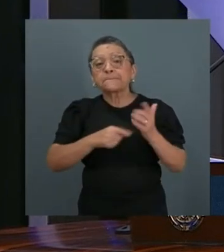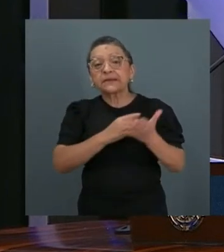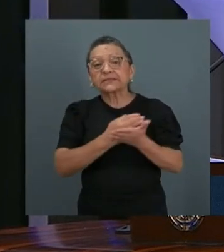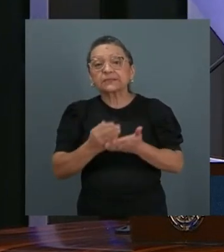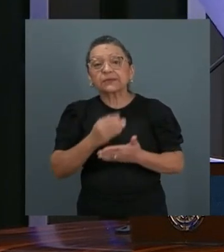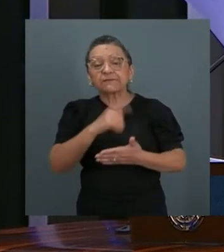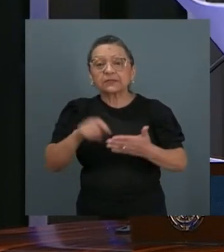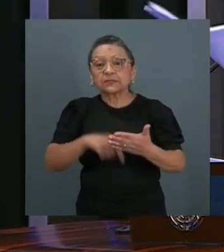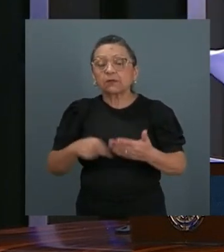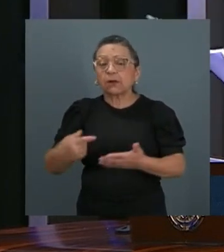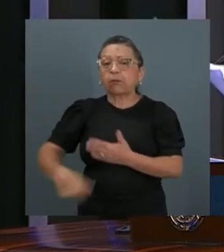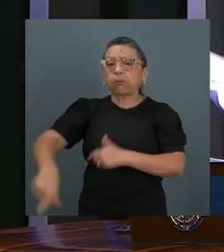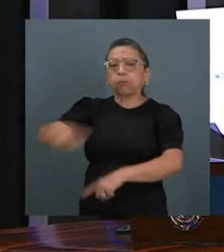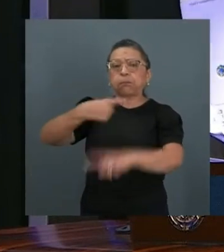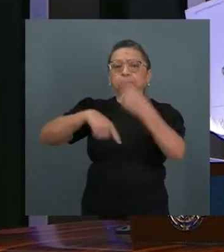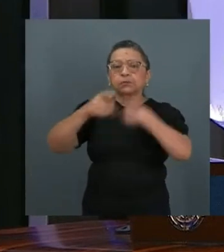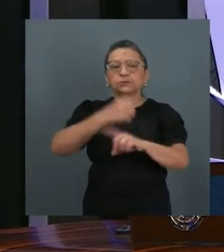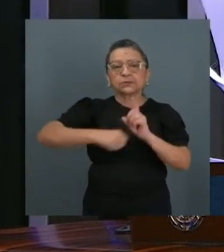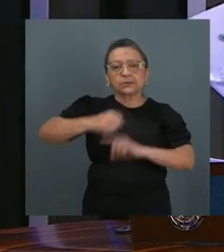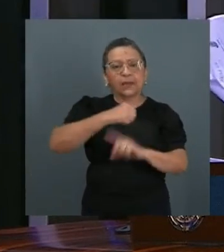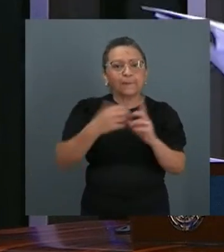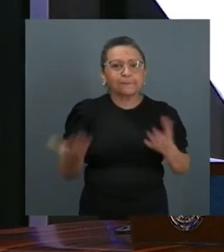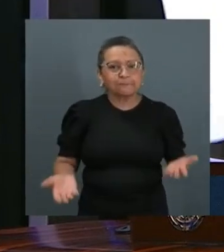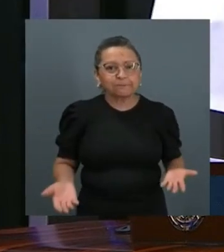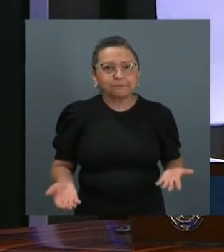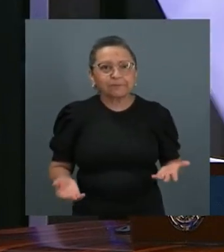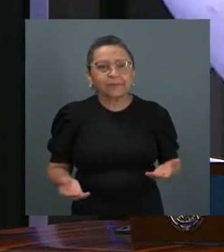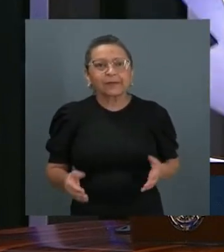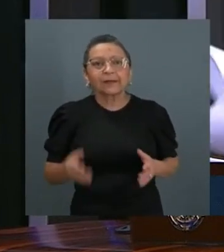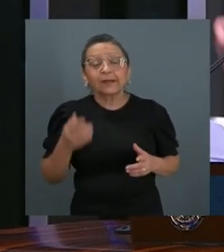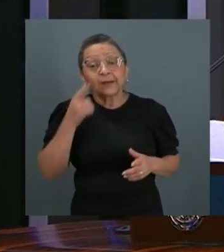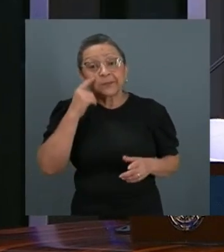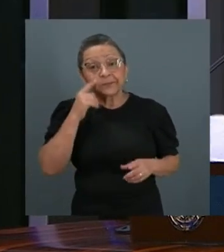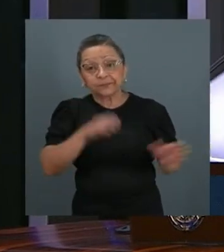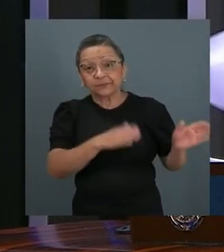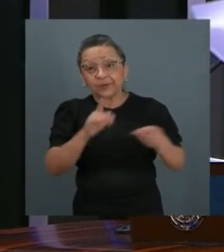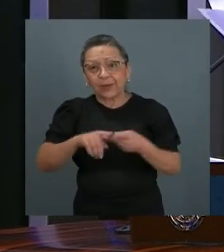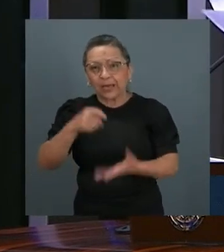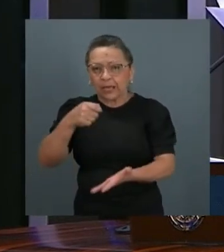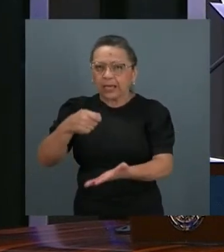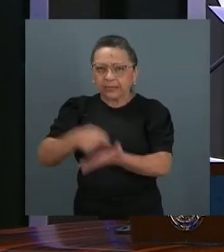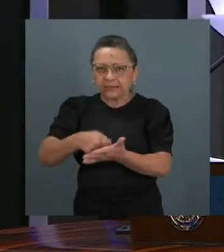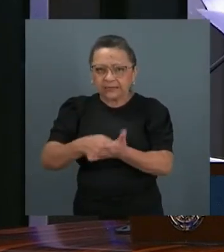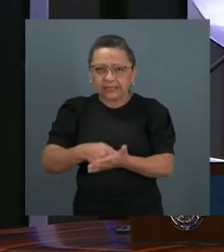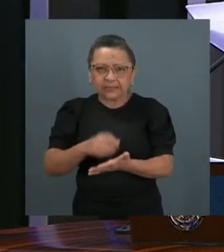vedação ao retrocesso social. Quanto à exigência do CID,